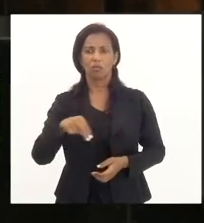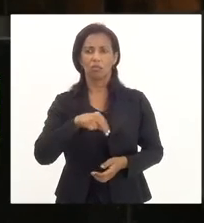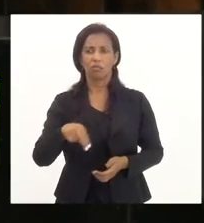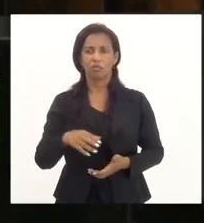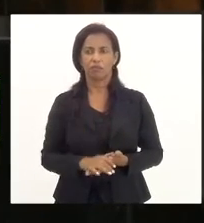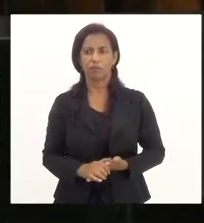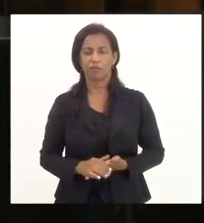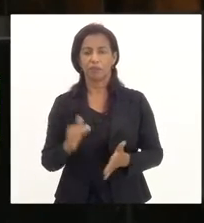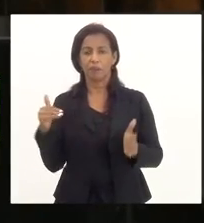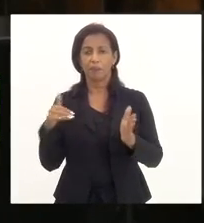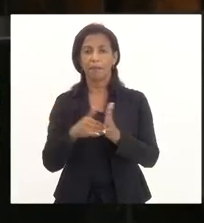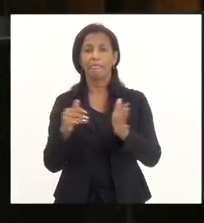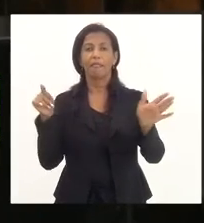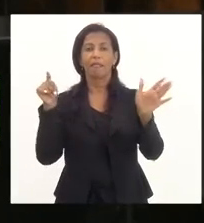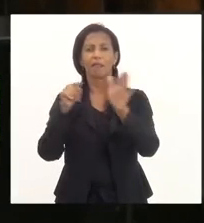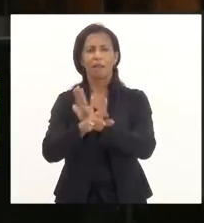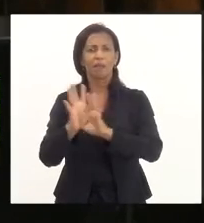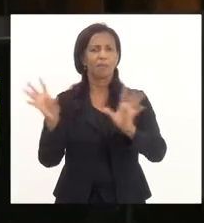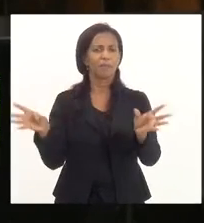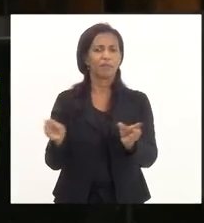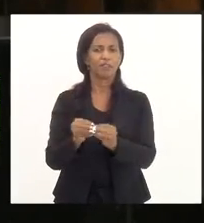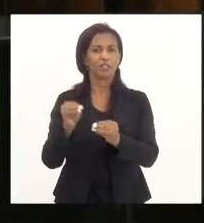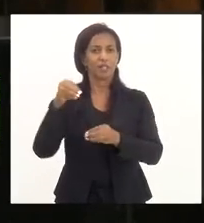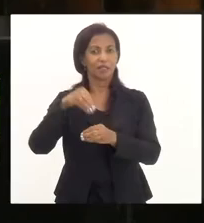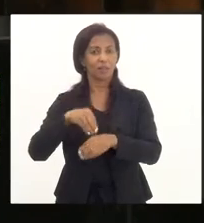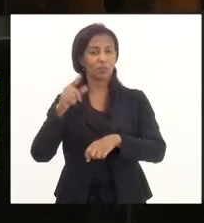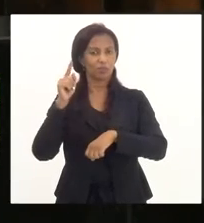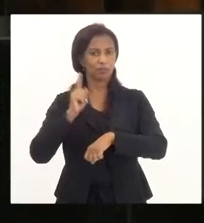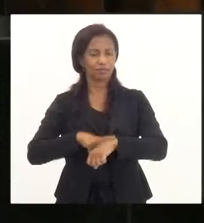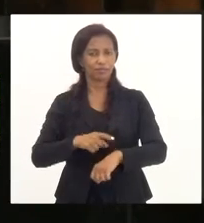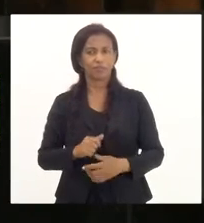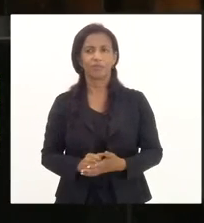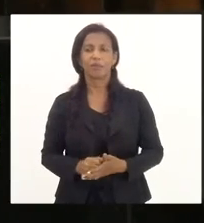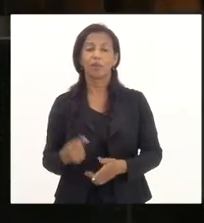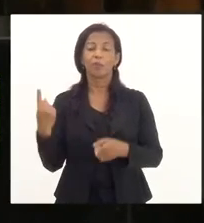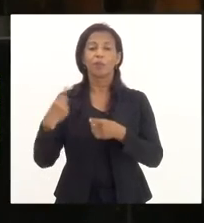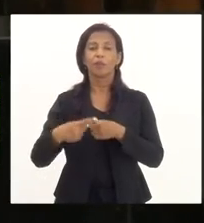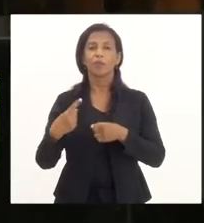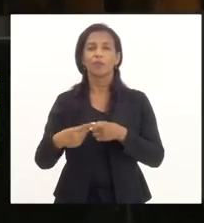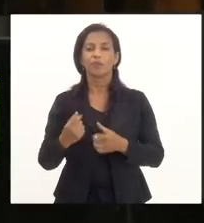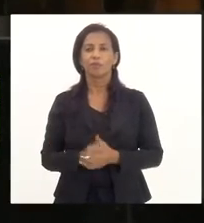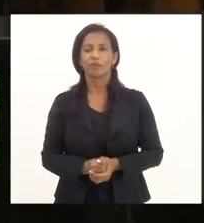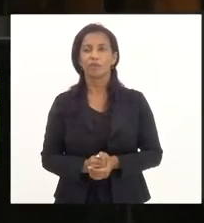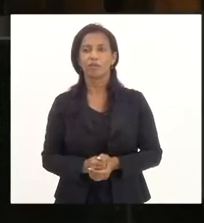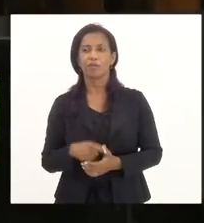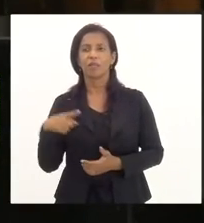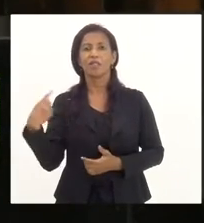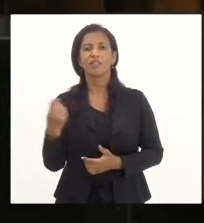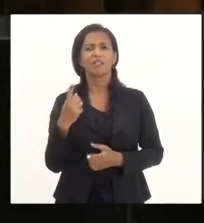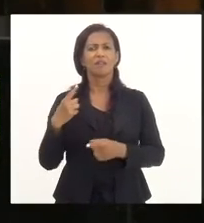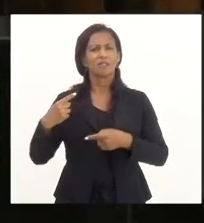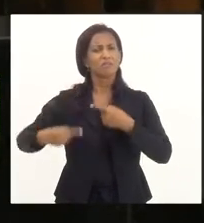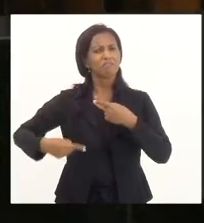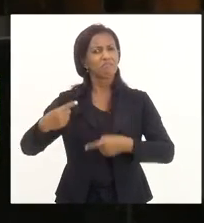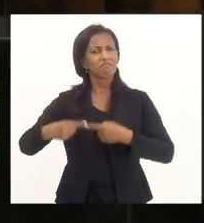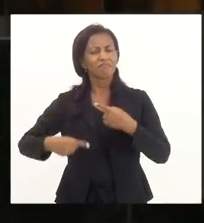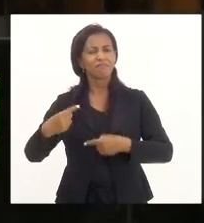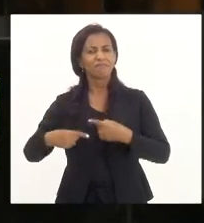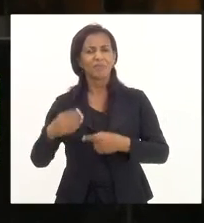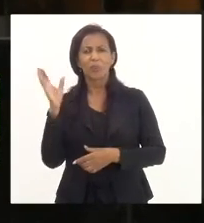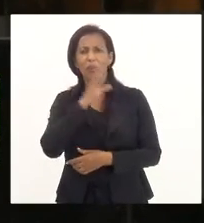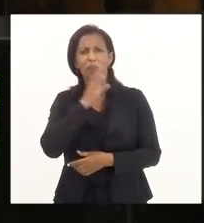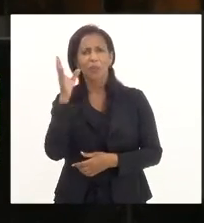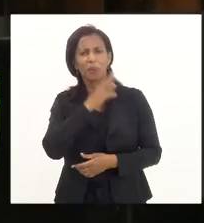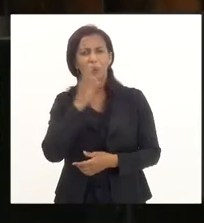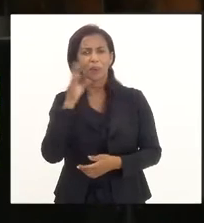então a minha última pergunta e para fechar dentro do tempo é porque estamos fazendo esse debate de modo tão